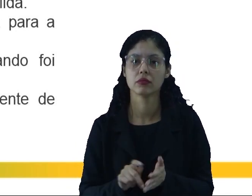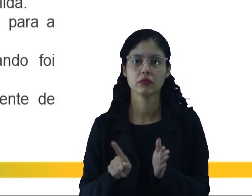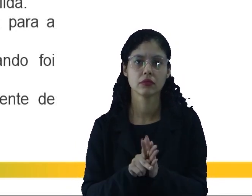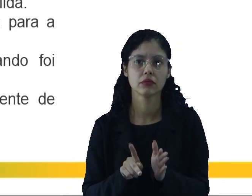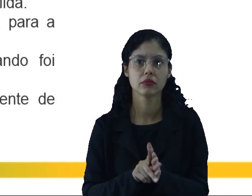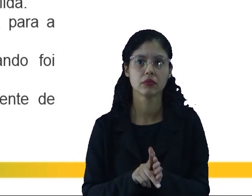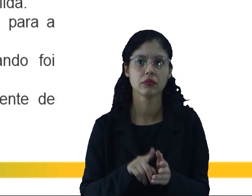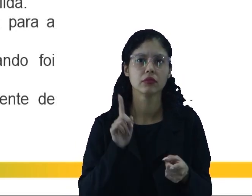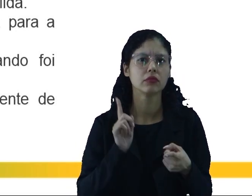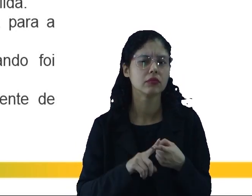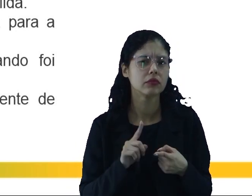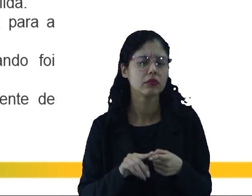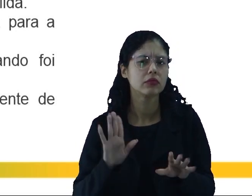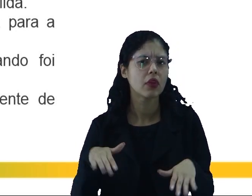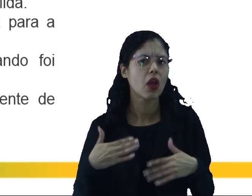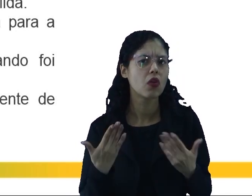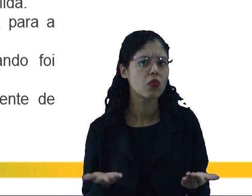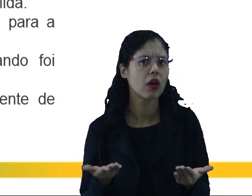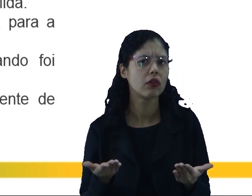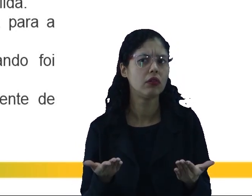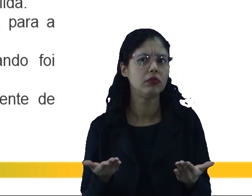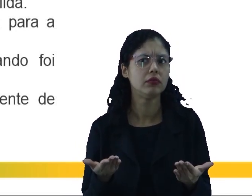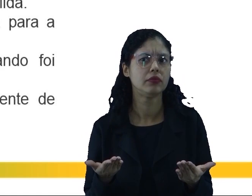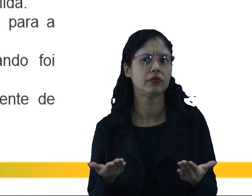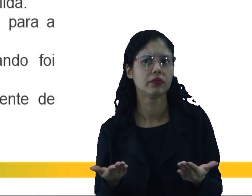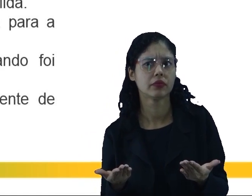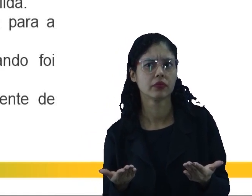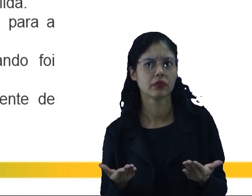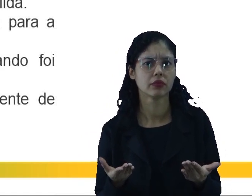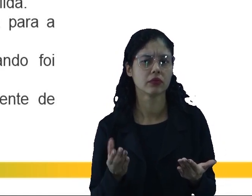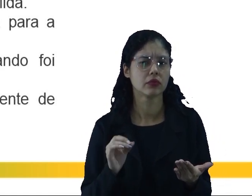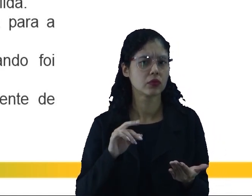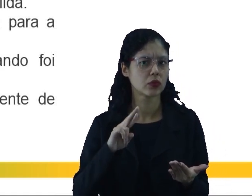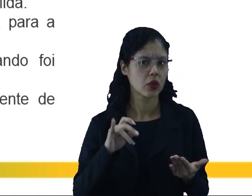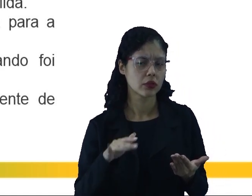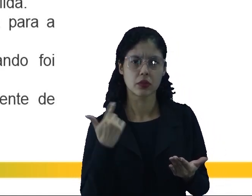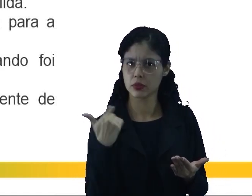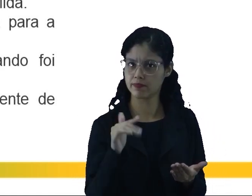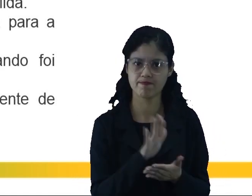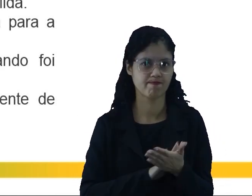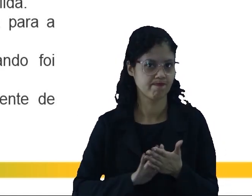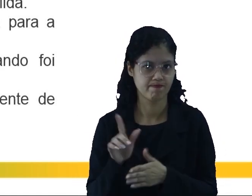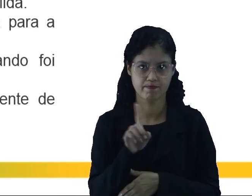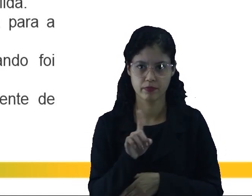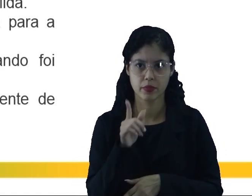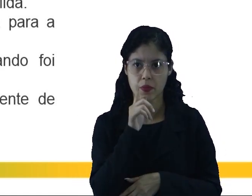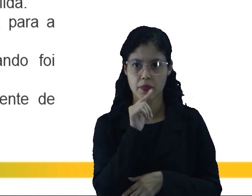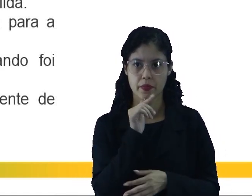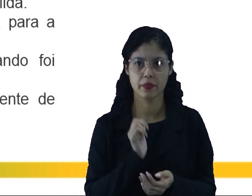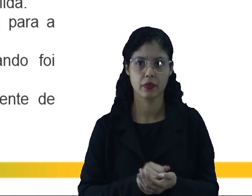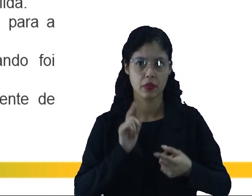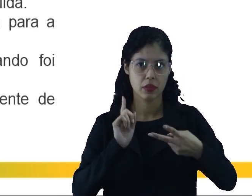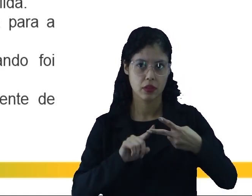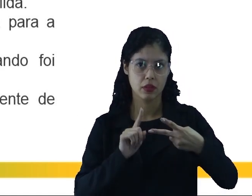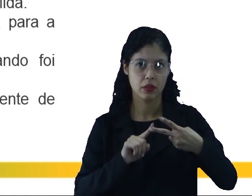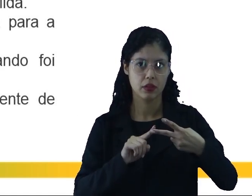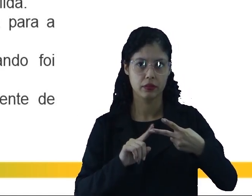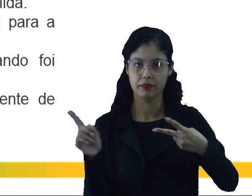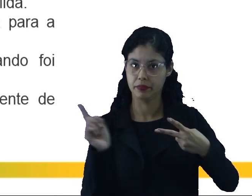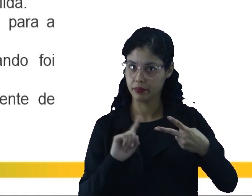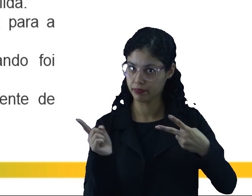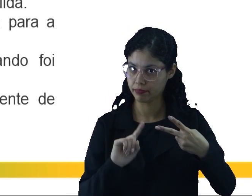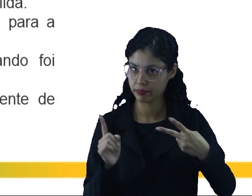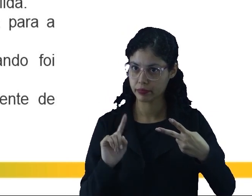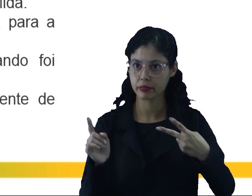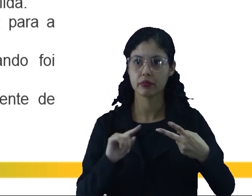absorvido pelas batatas por qual tipo de transporte? A gente tem uma osmose? Não, osmose para a água. Fagocitose?